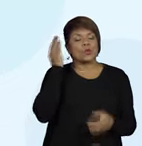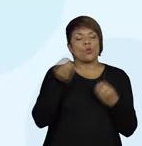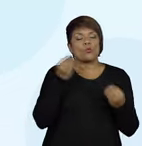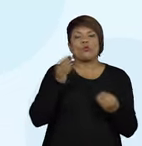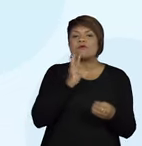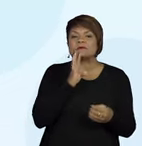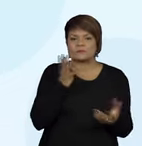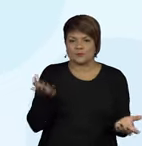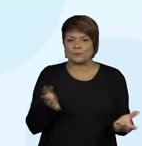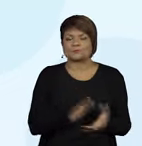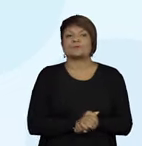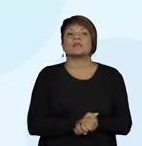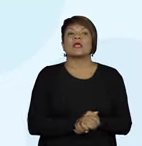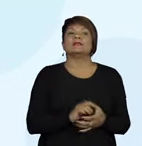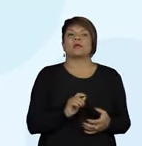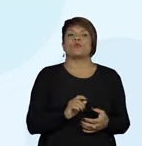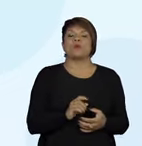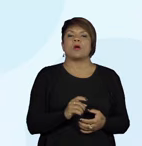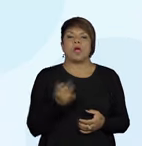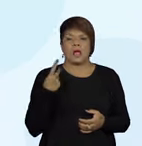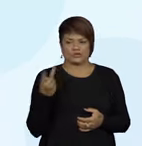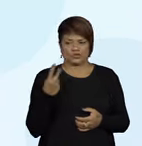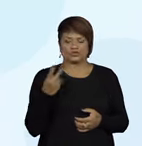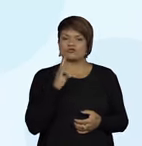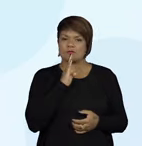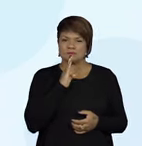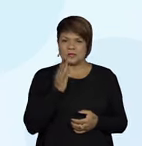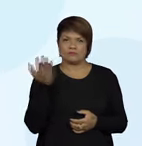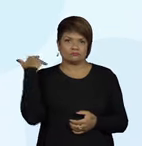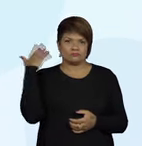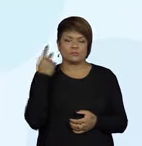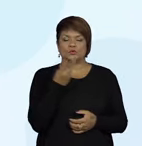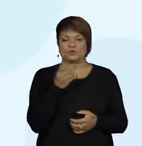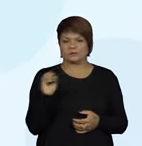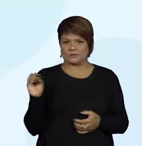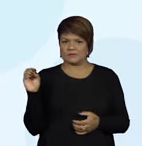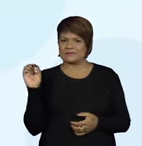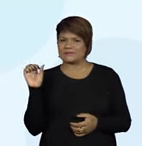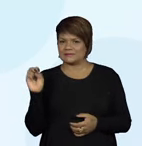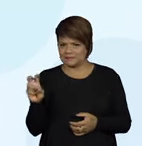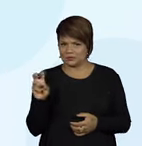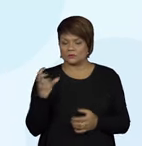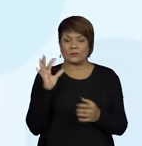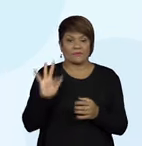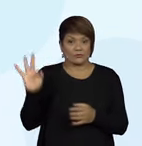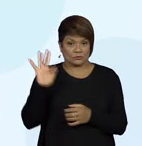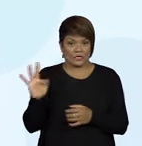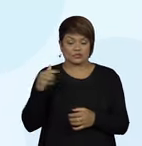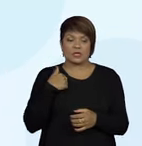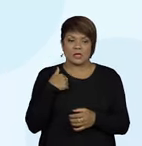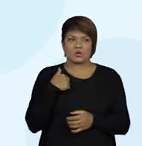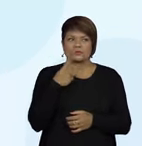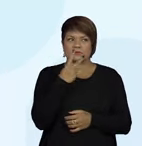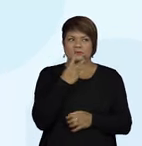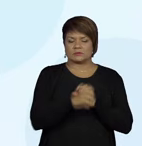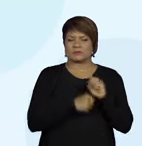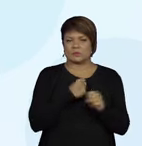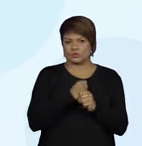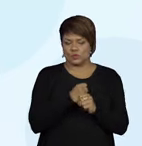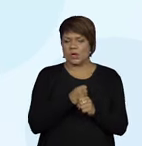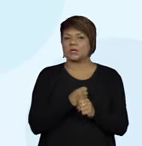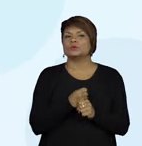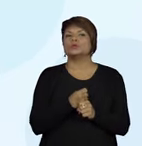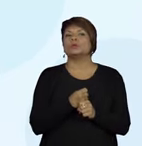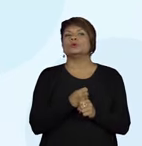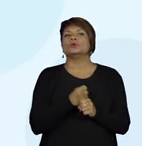professora Joyce? A gente se conheceu em 2005, na faculdade. Eu estava no 2º ano de terapia